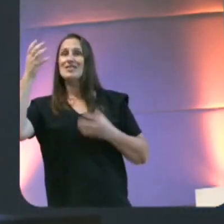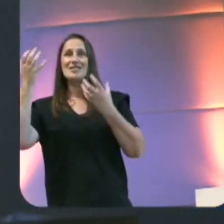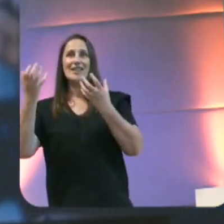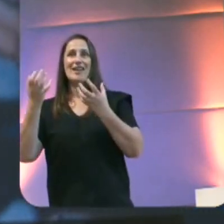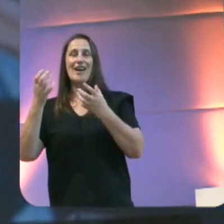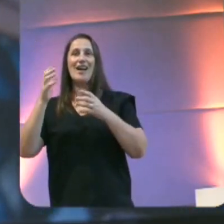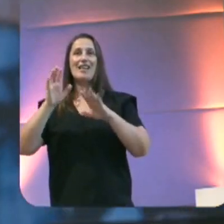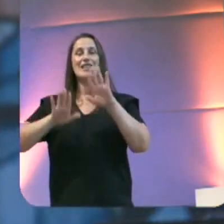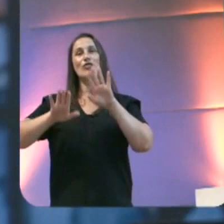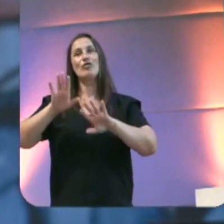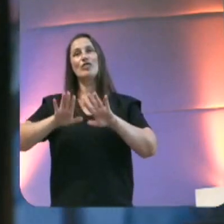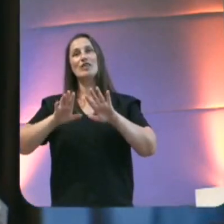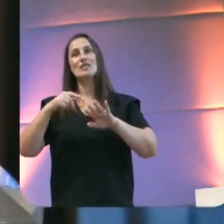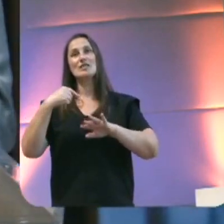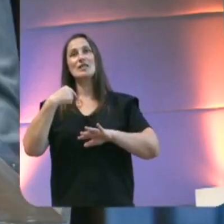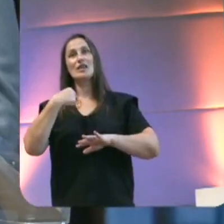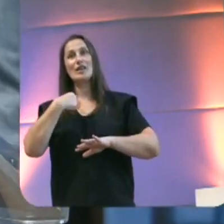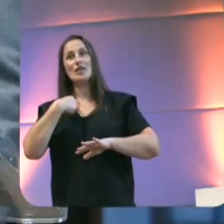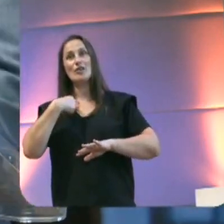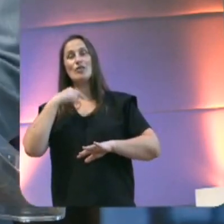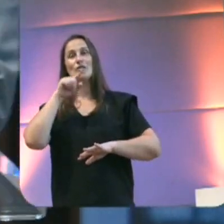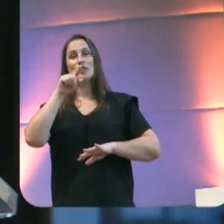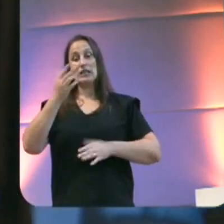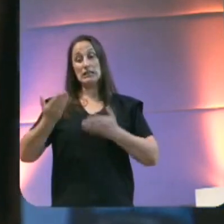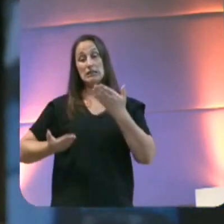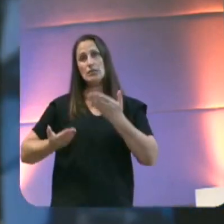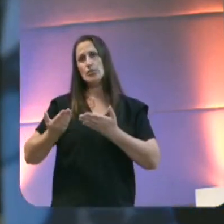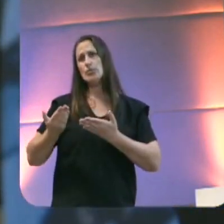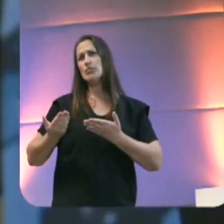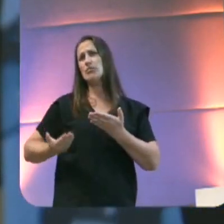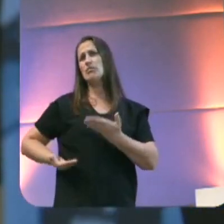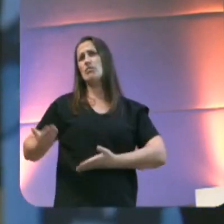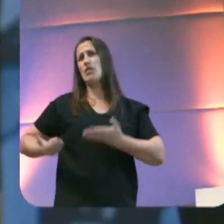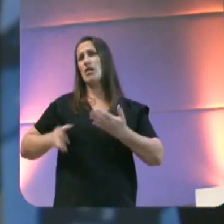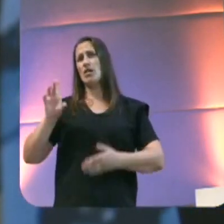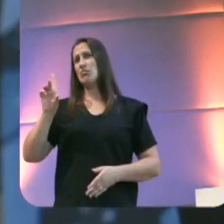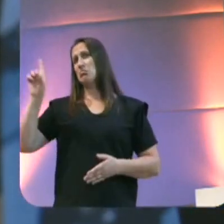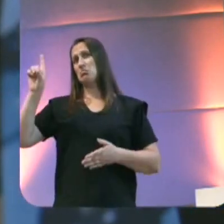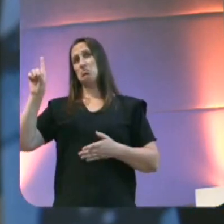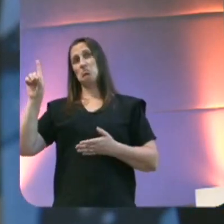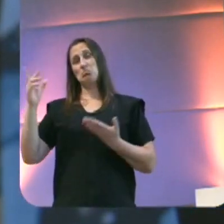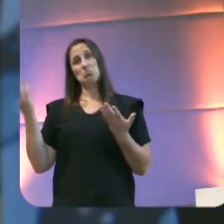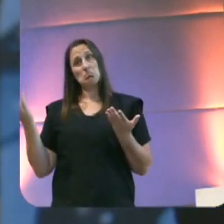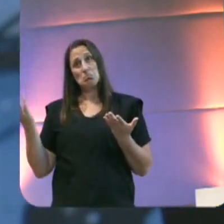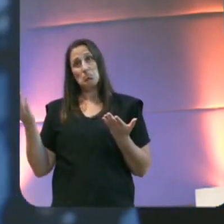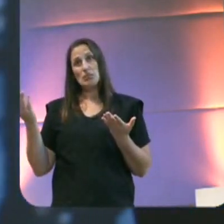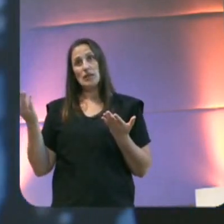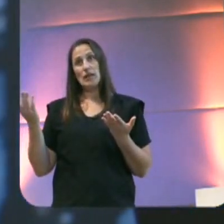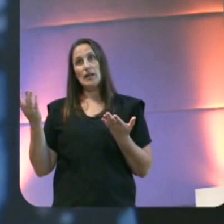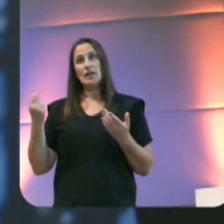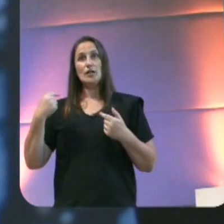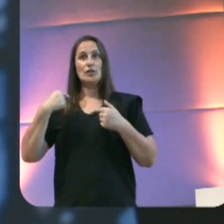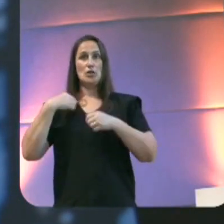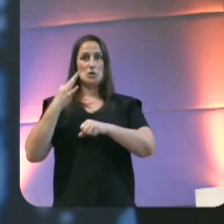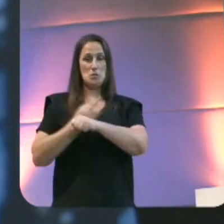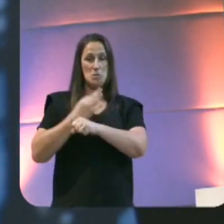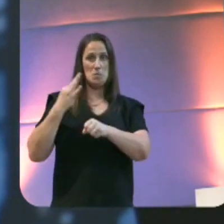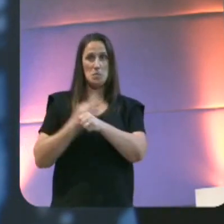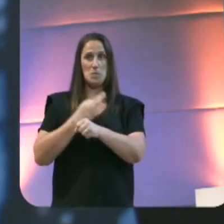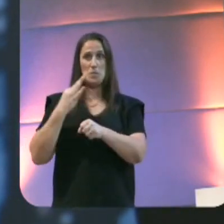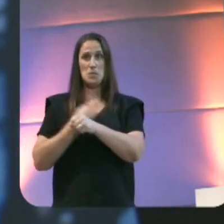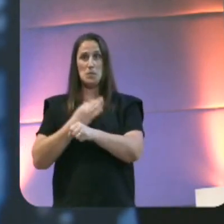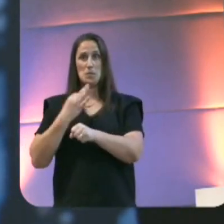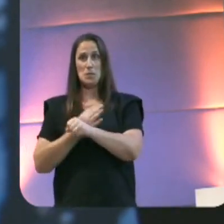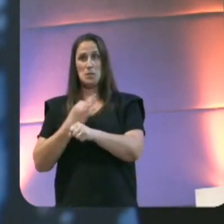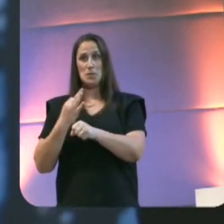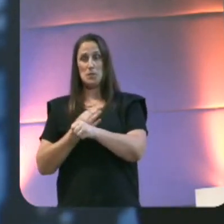E a gente resiste à voz do Espírito Santo, e essa se torna uma posição de rebeldia, onde nós